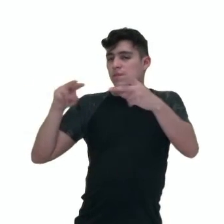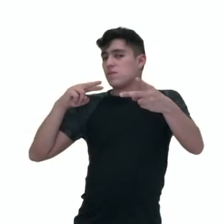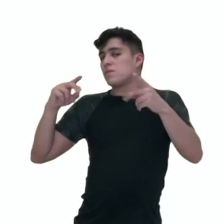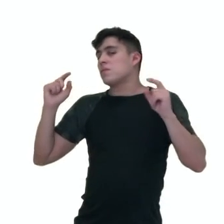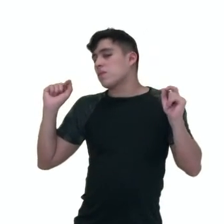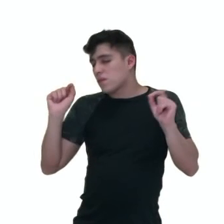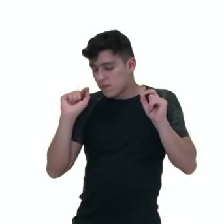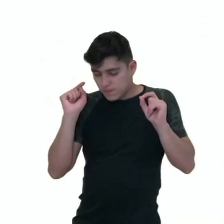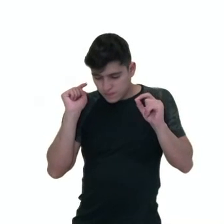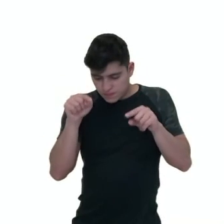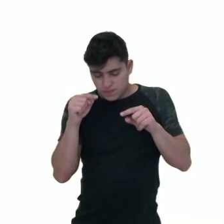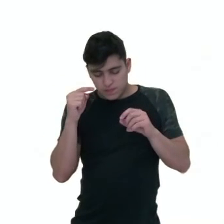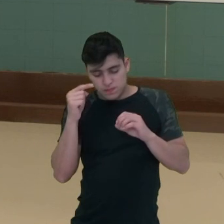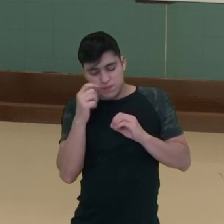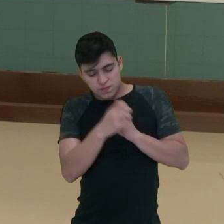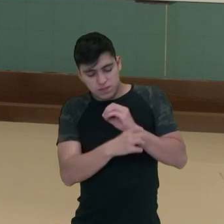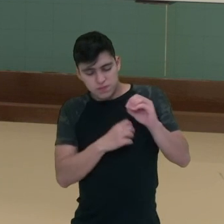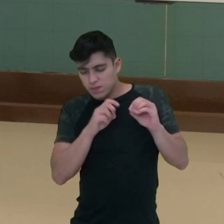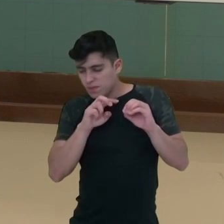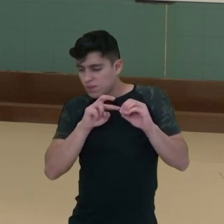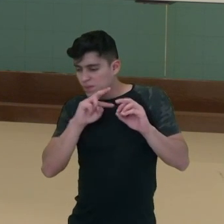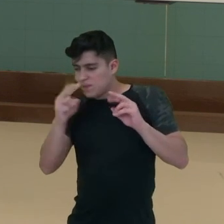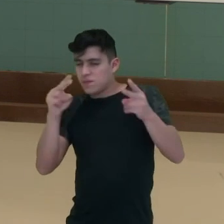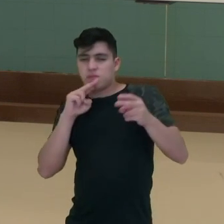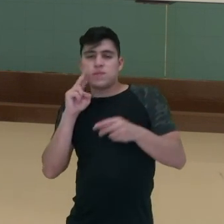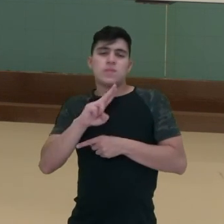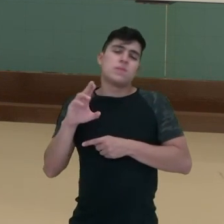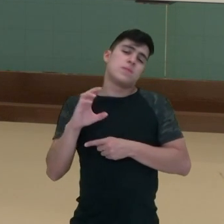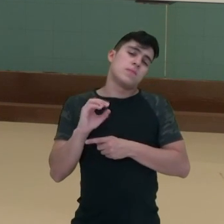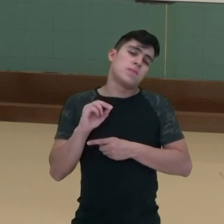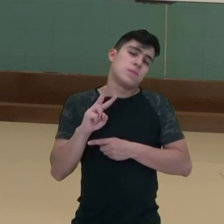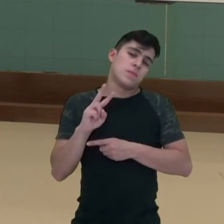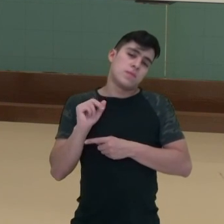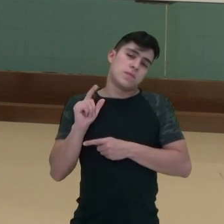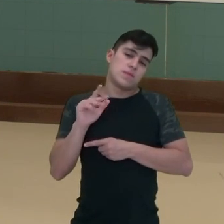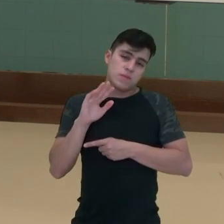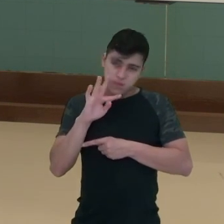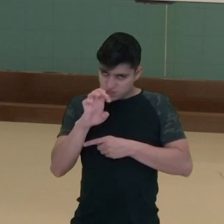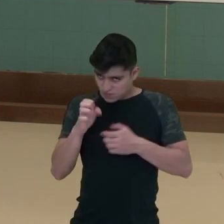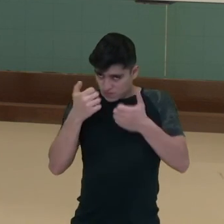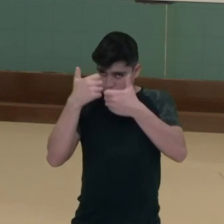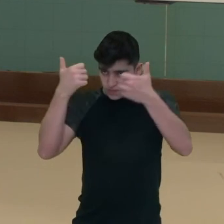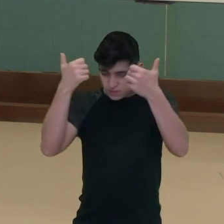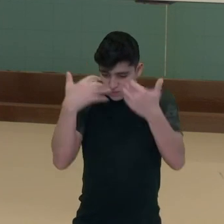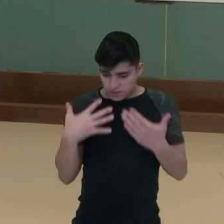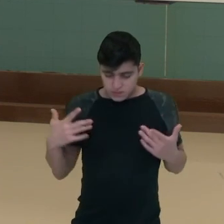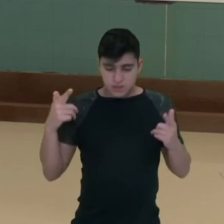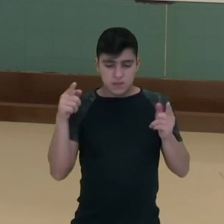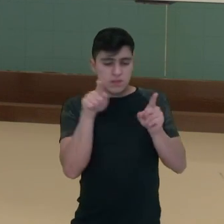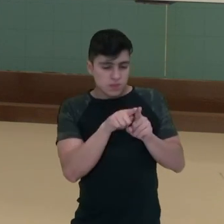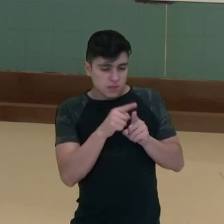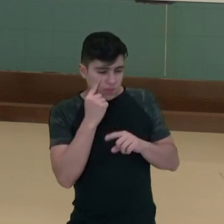Esse compartilhamento é chamado de ligação covalente. E falamos ainda da